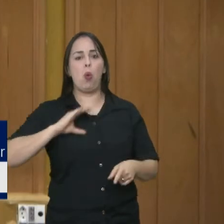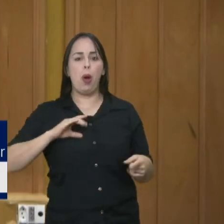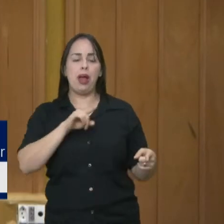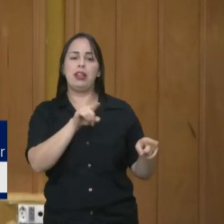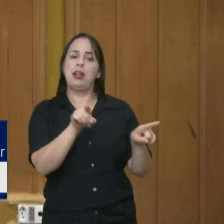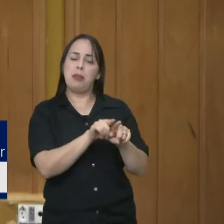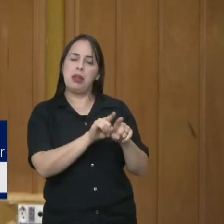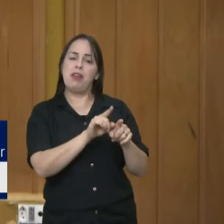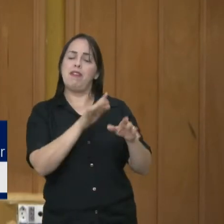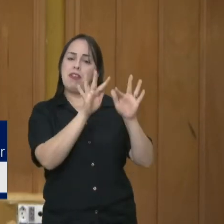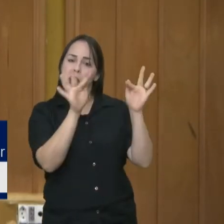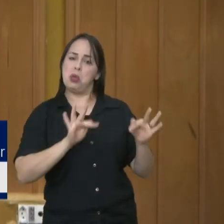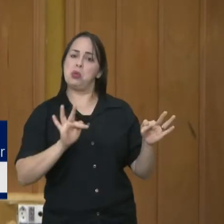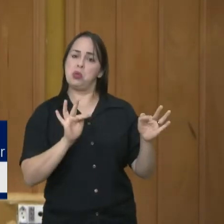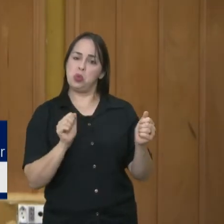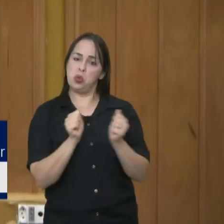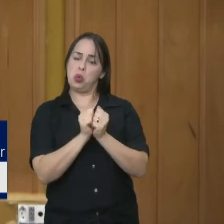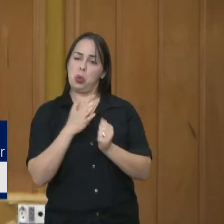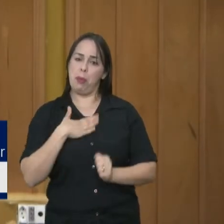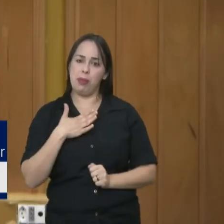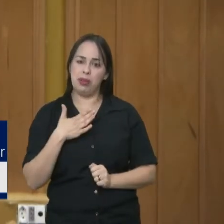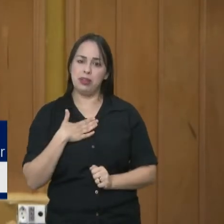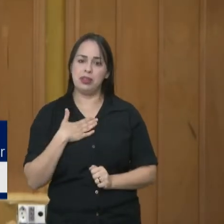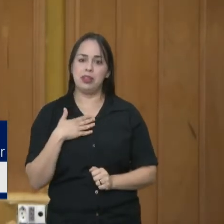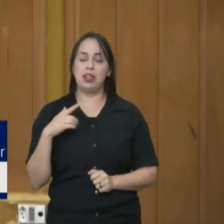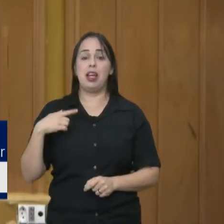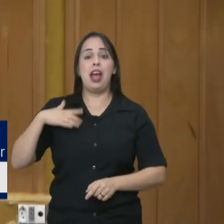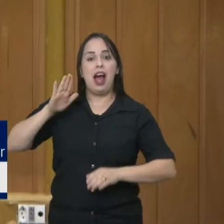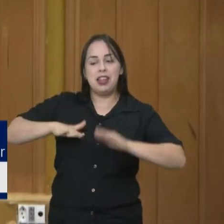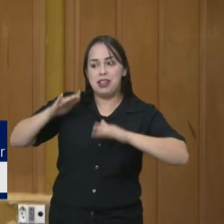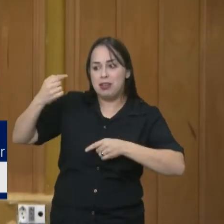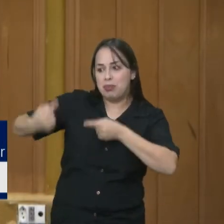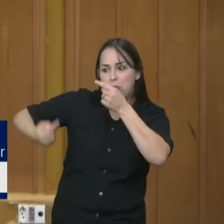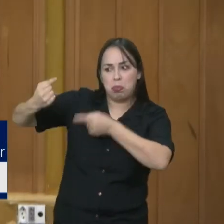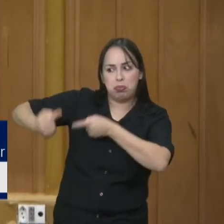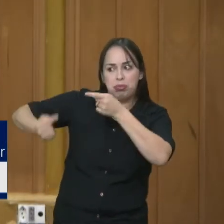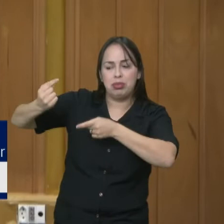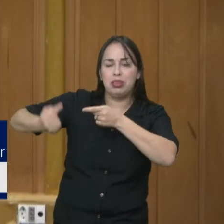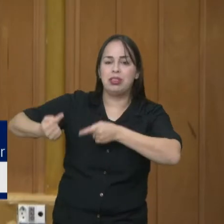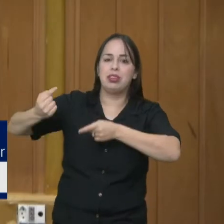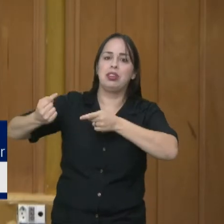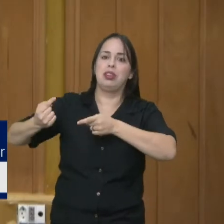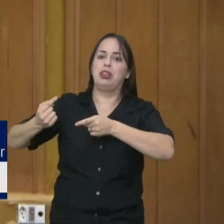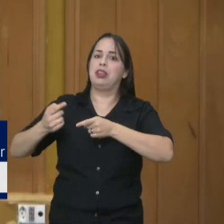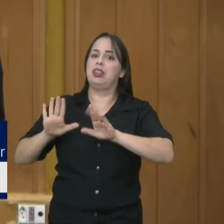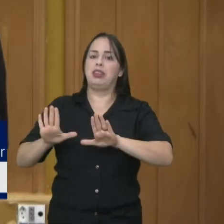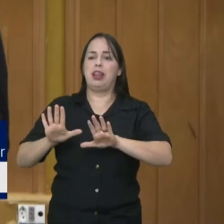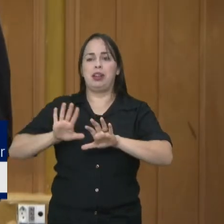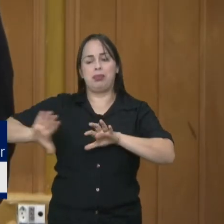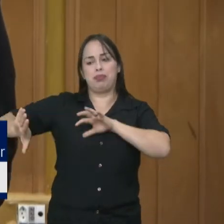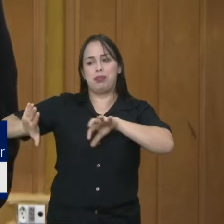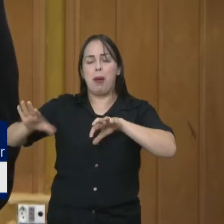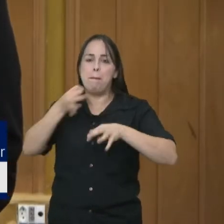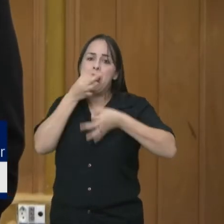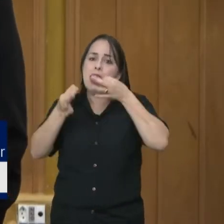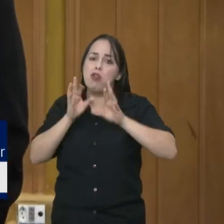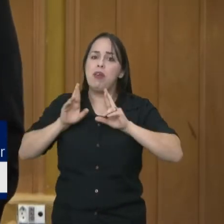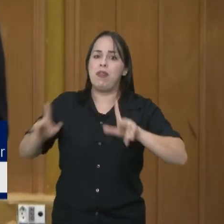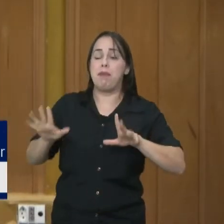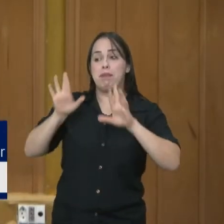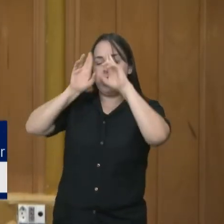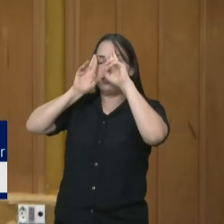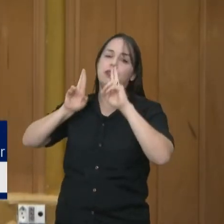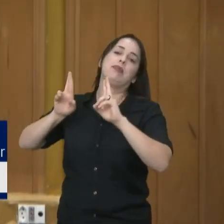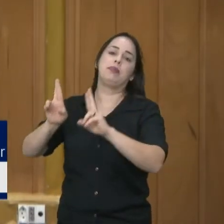gente. E a gente tem essa discussão aqui, mas é uma discussão, cada um tem o seu lado, mas o respeito pela pessoa é muito grande.